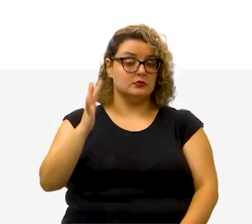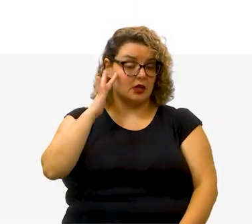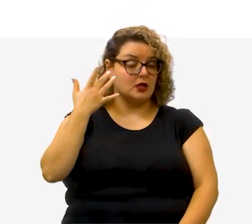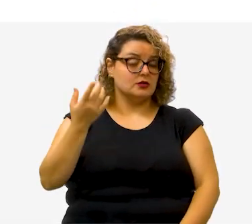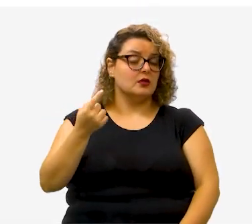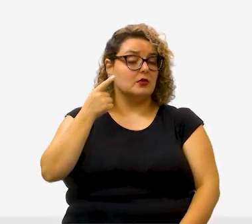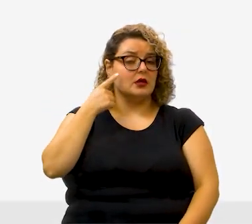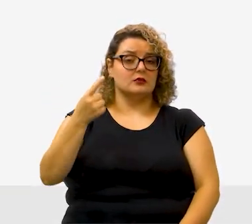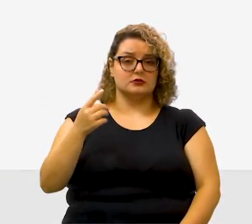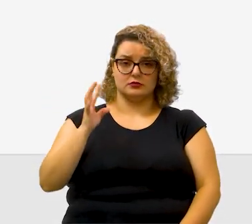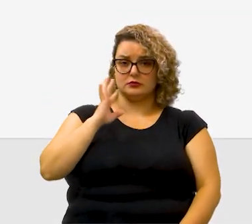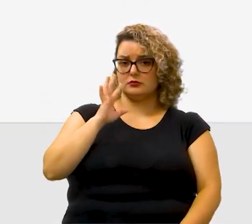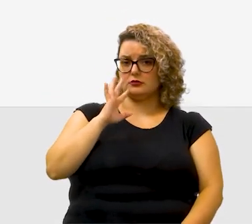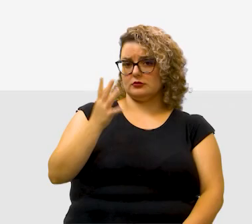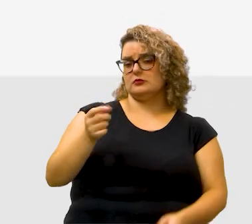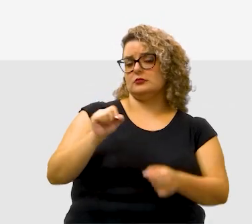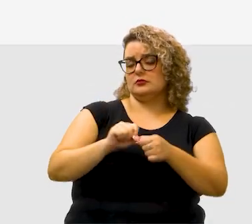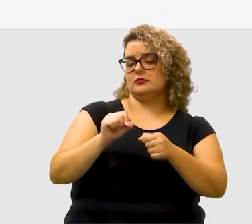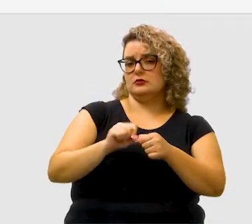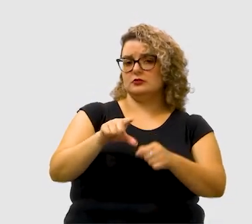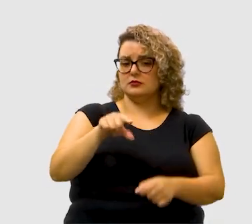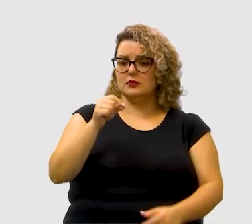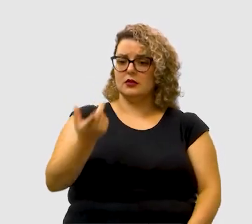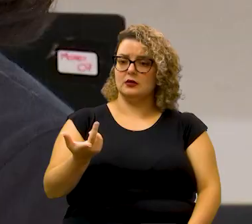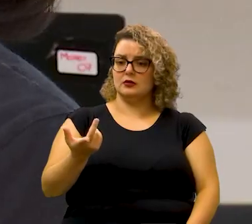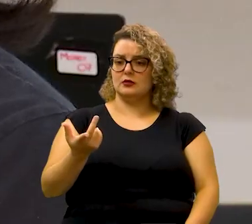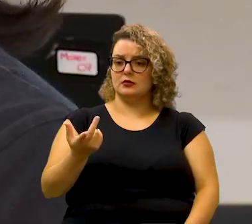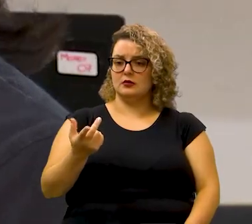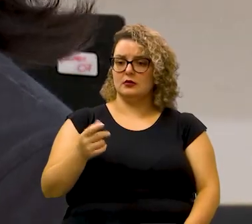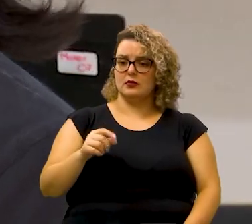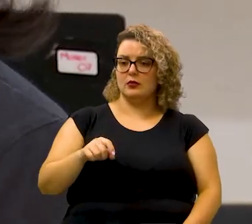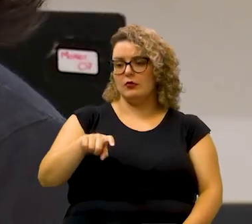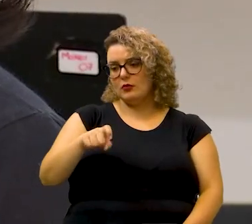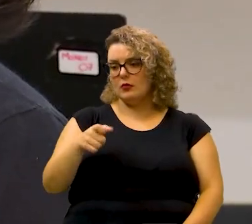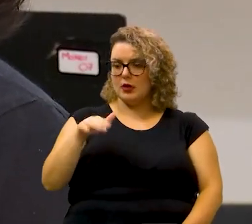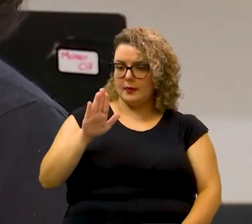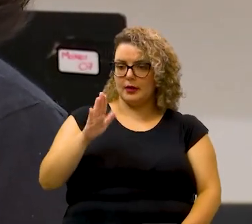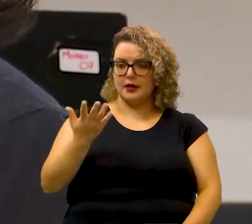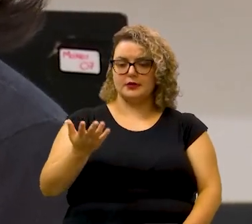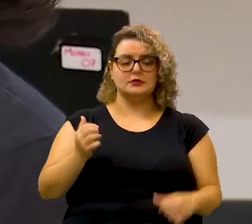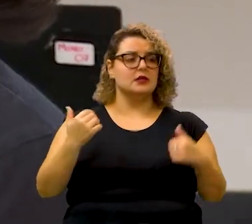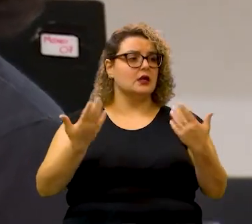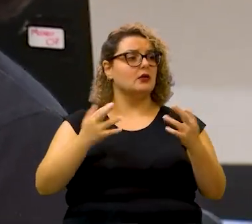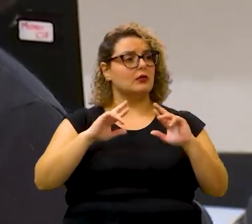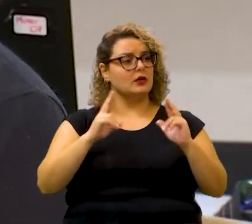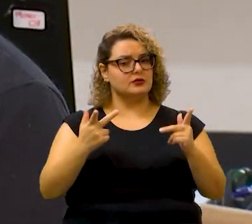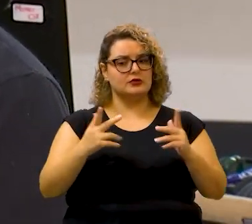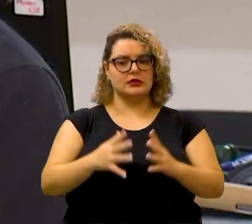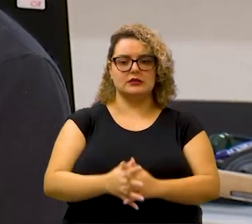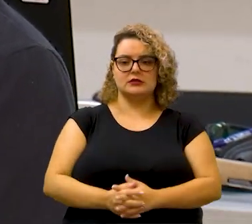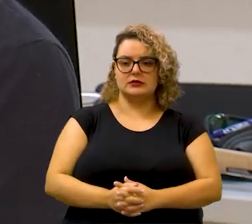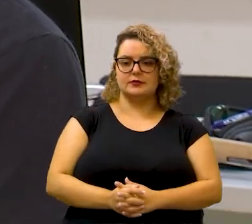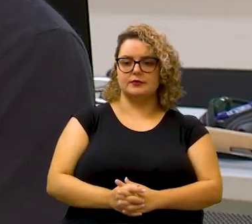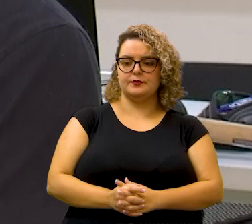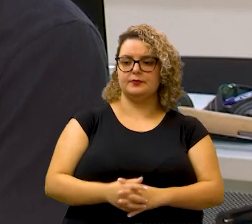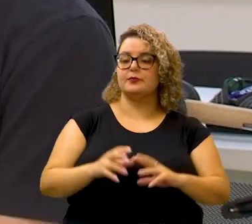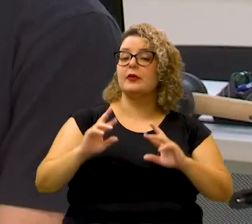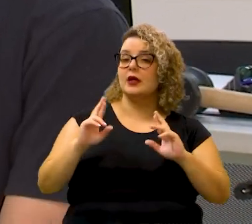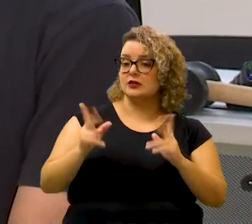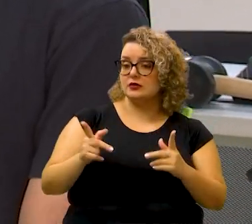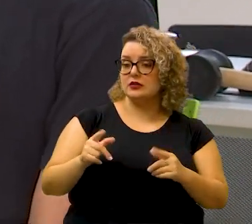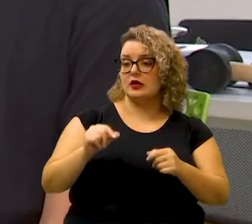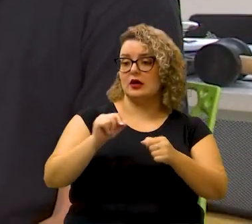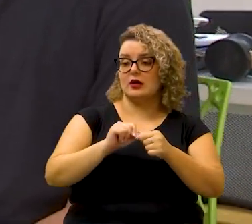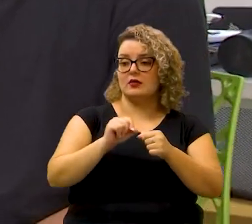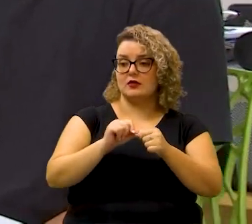a gente achou a ideia interessante e a gente decidiu fazer algo com um extra, digamos assim. E qual é a diferença? A